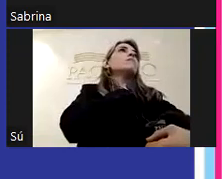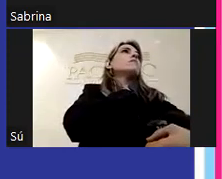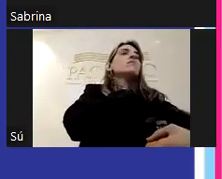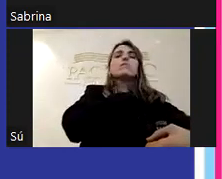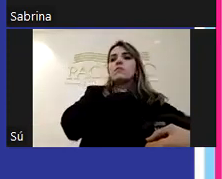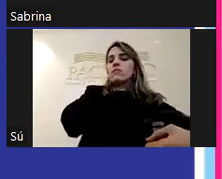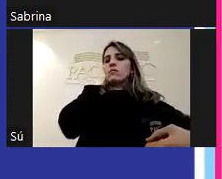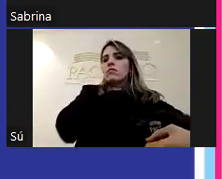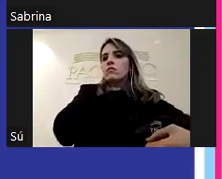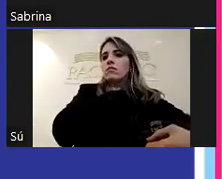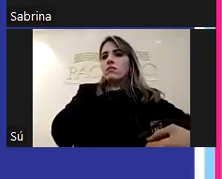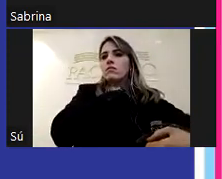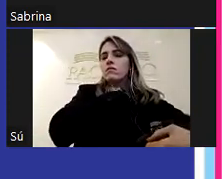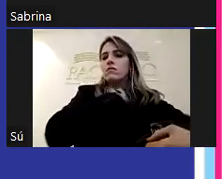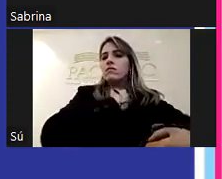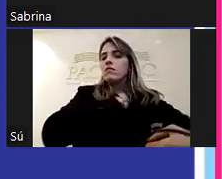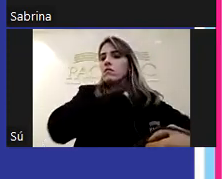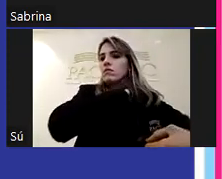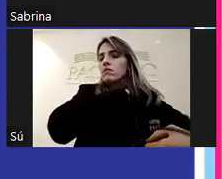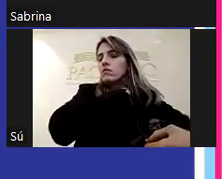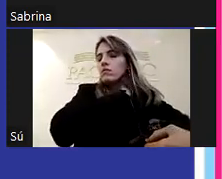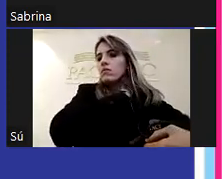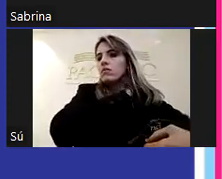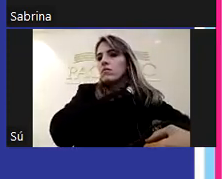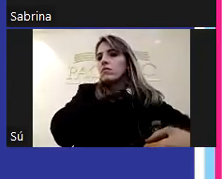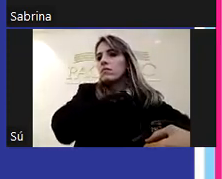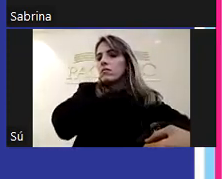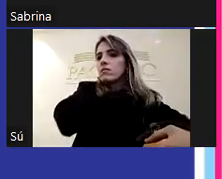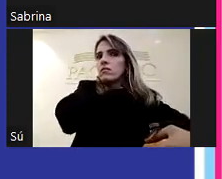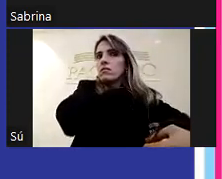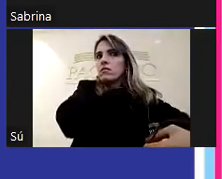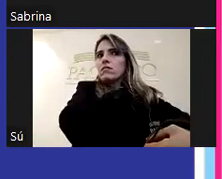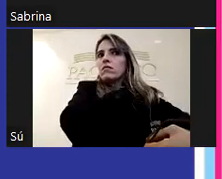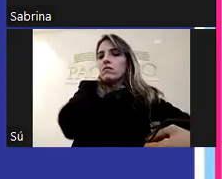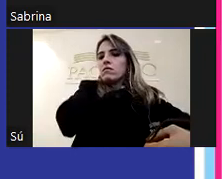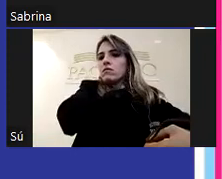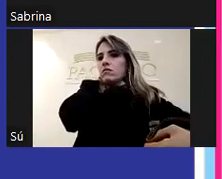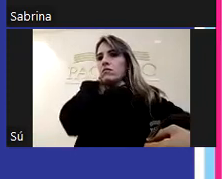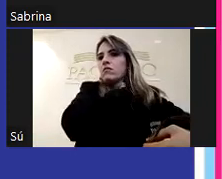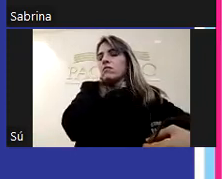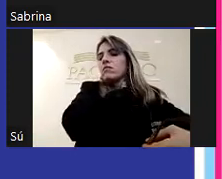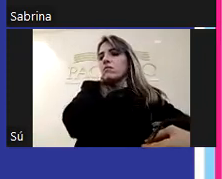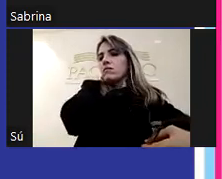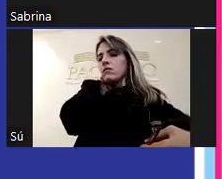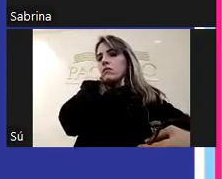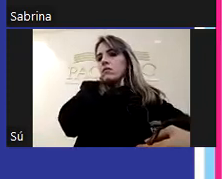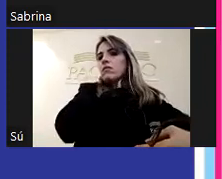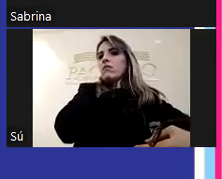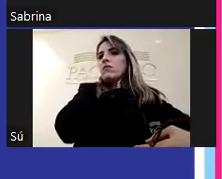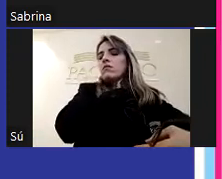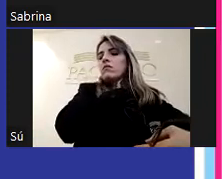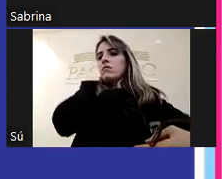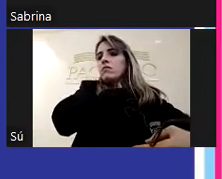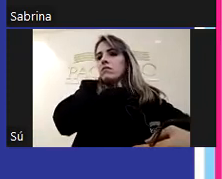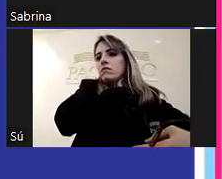no sofá, todo mundo saiu, e aí embalam, vão fazer o sexo ali, mas tem que ser rápido. E já que o papai chega, já que a mamãe chega, já